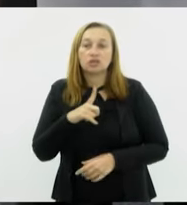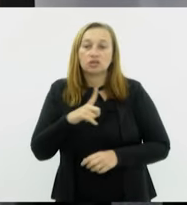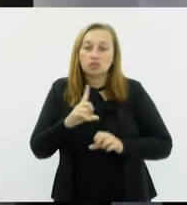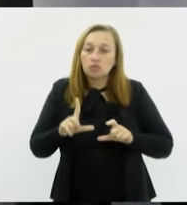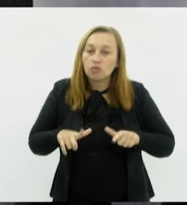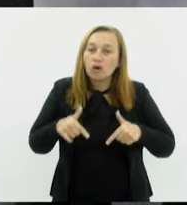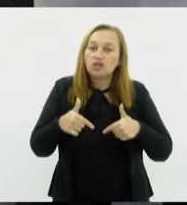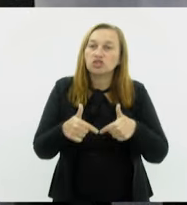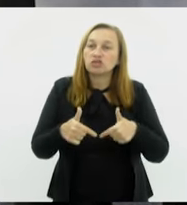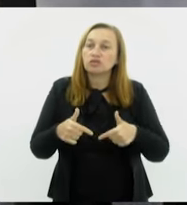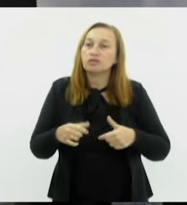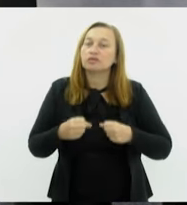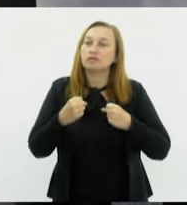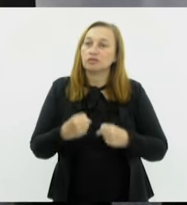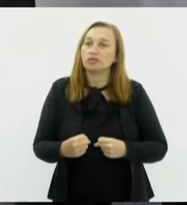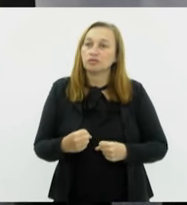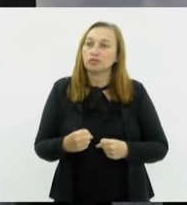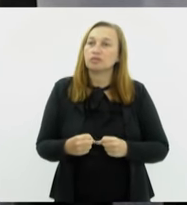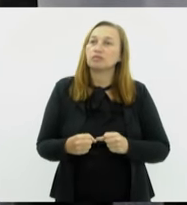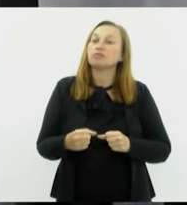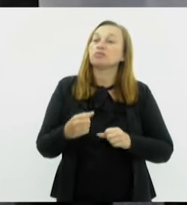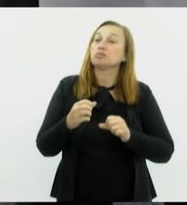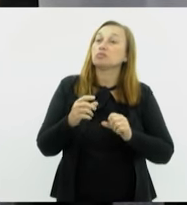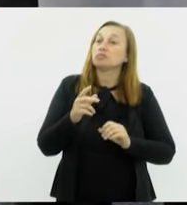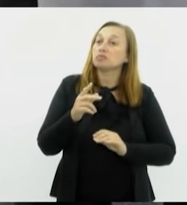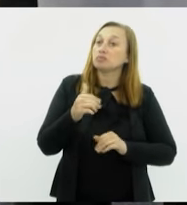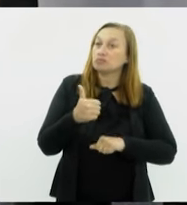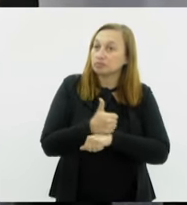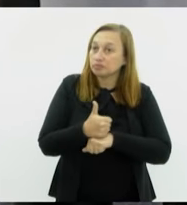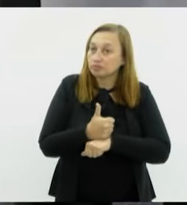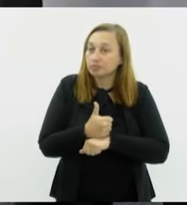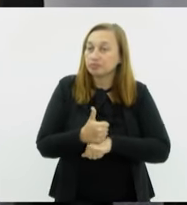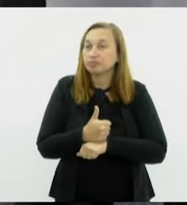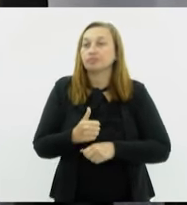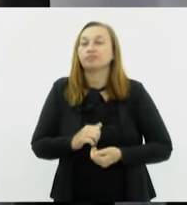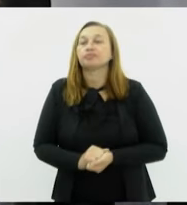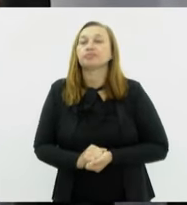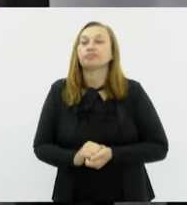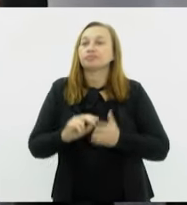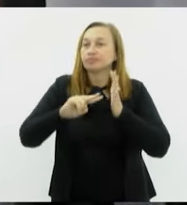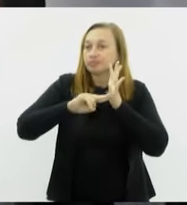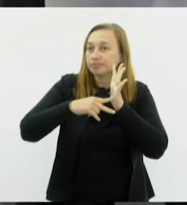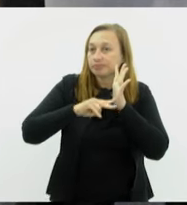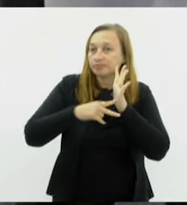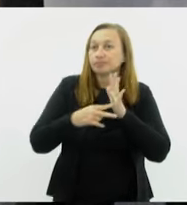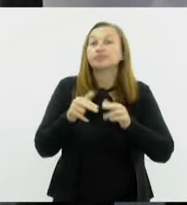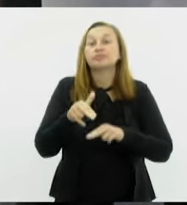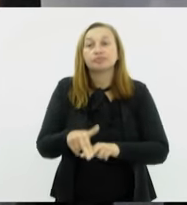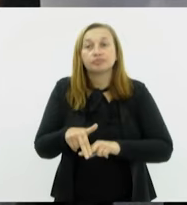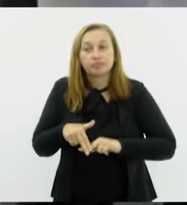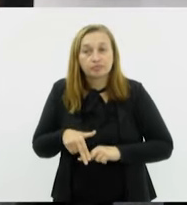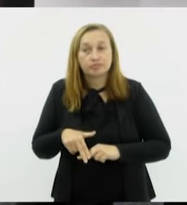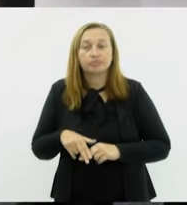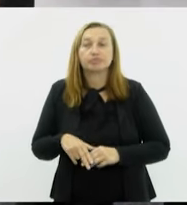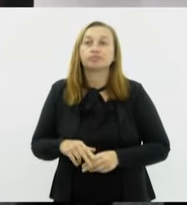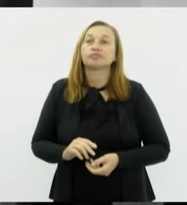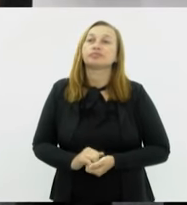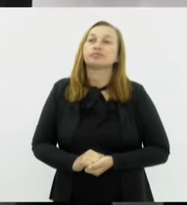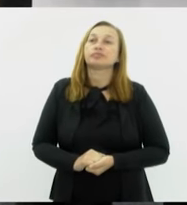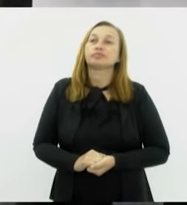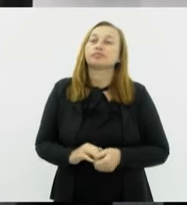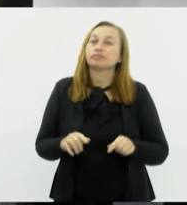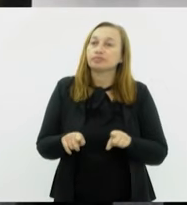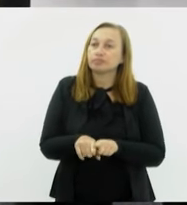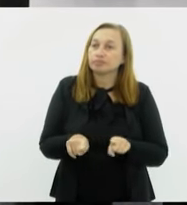firme na questão profissional, na questão sindical, por isso que ela ocupou também